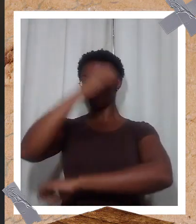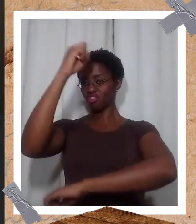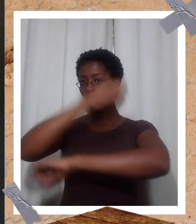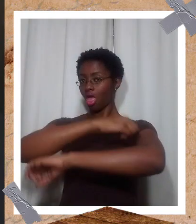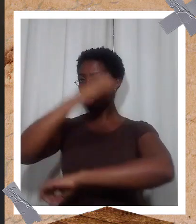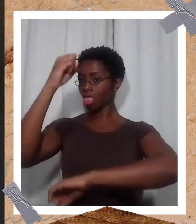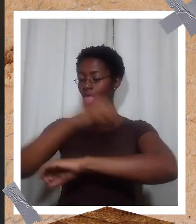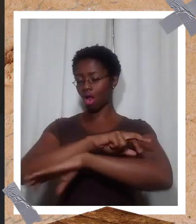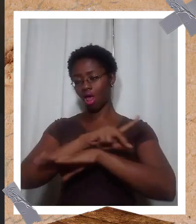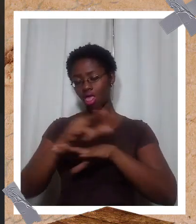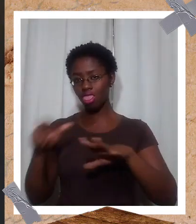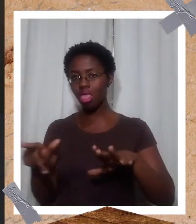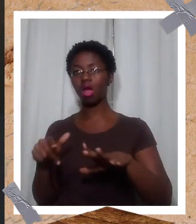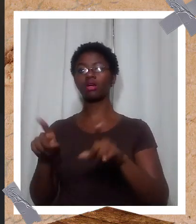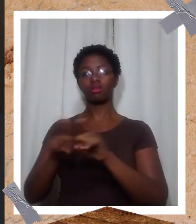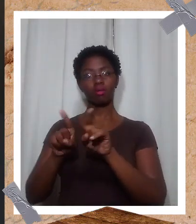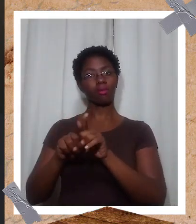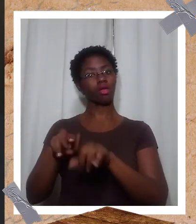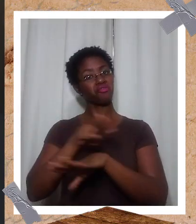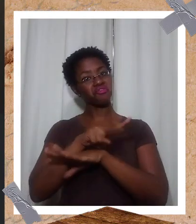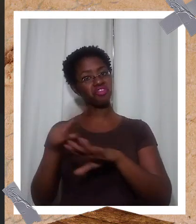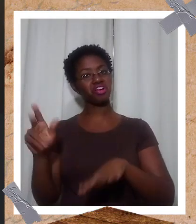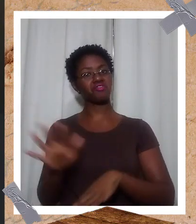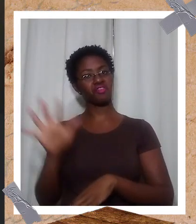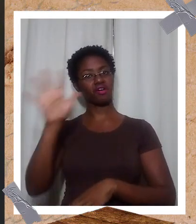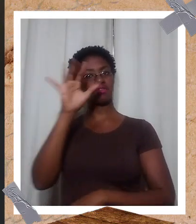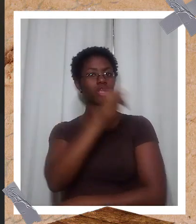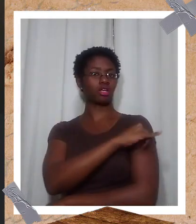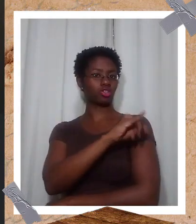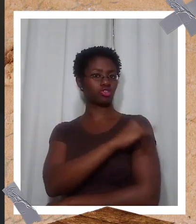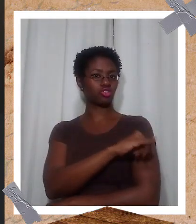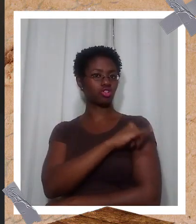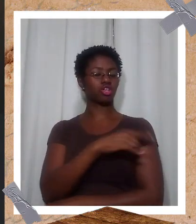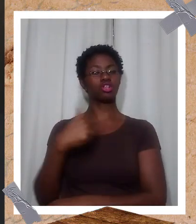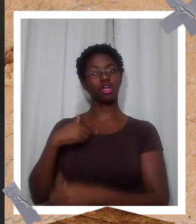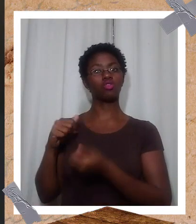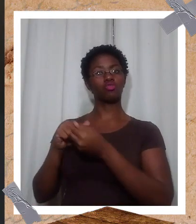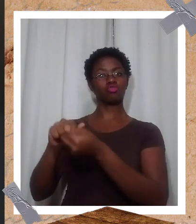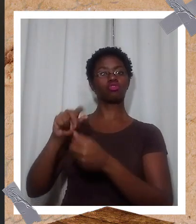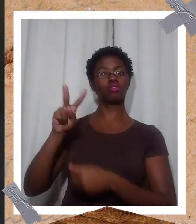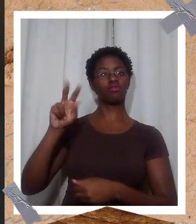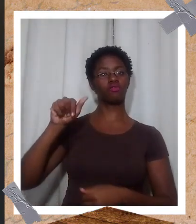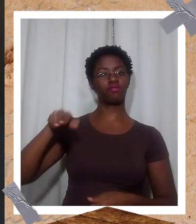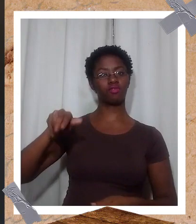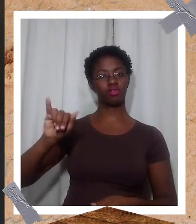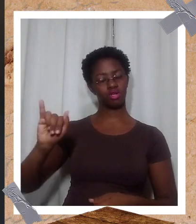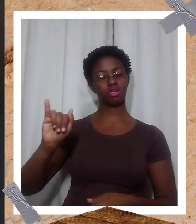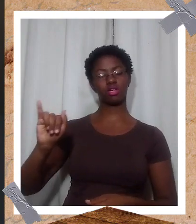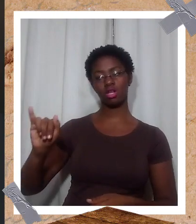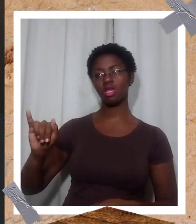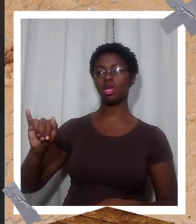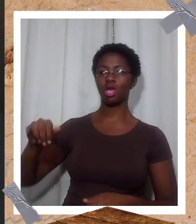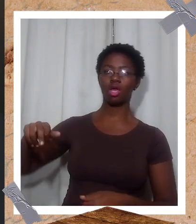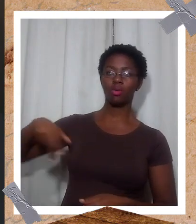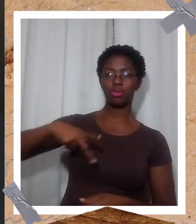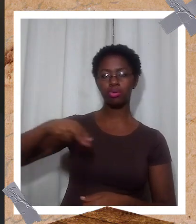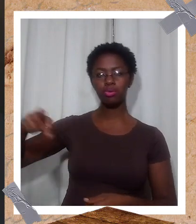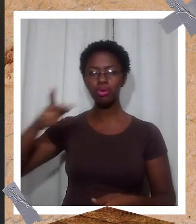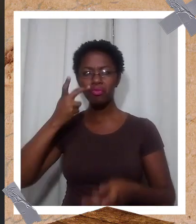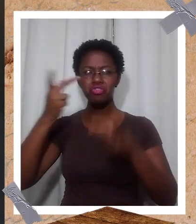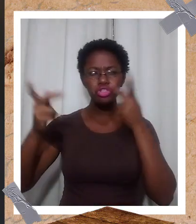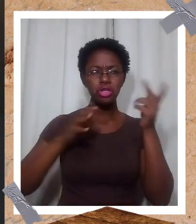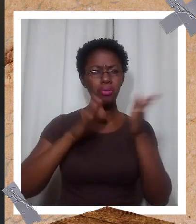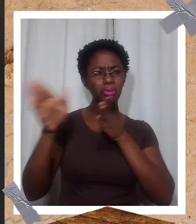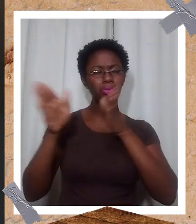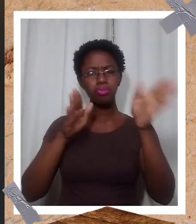ambientadas em várias favelas do Rio de Janeiro, né? Eu, junto com a Vanina Starkoff, nós circulamos por várias favelas